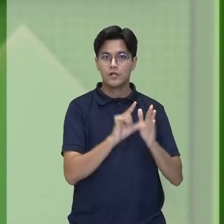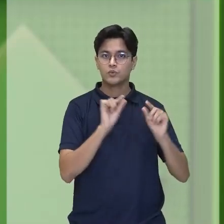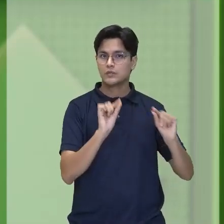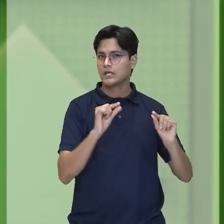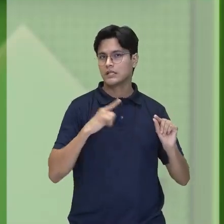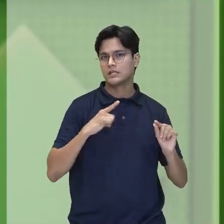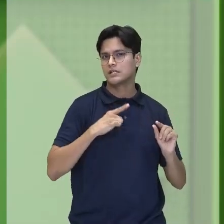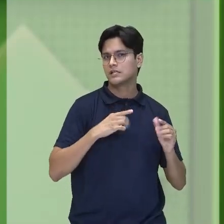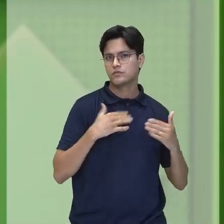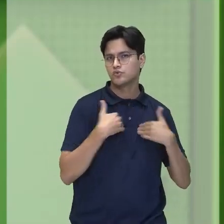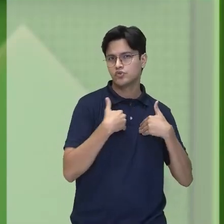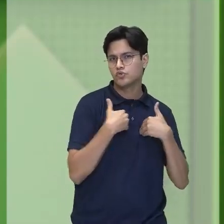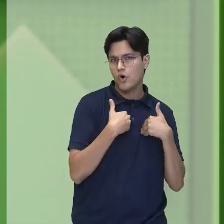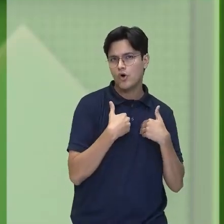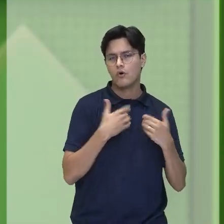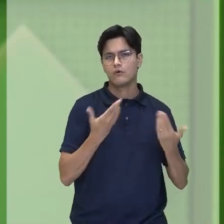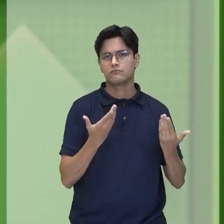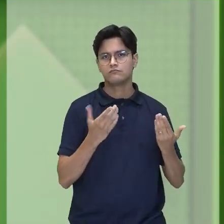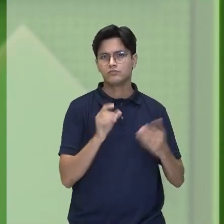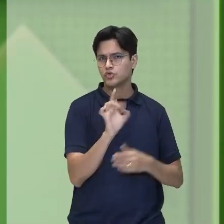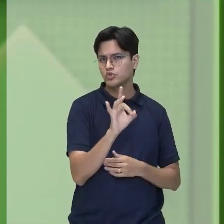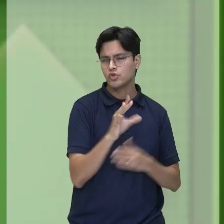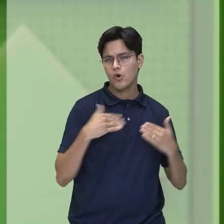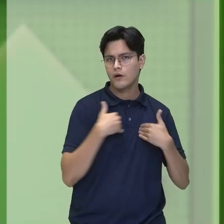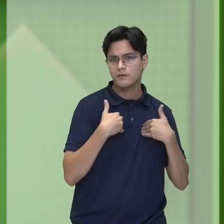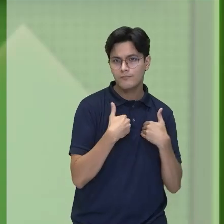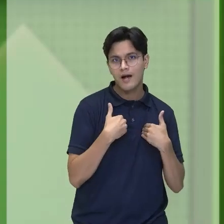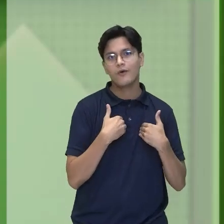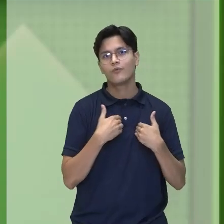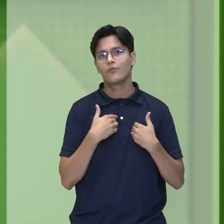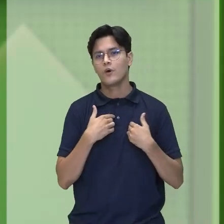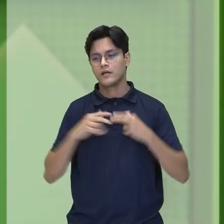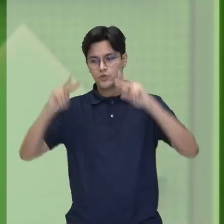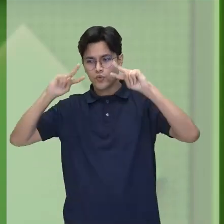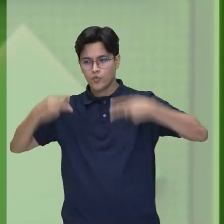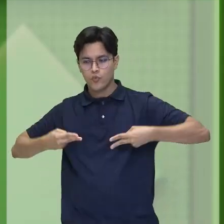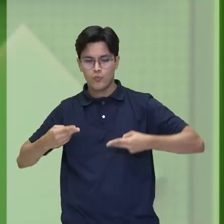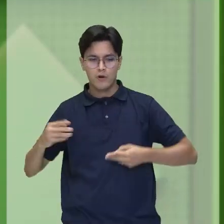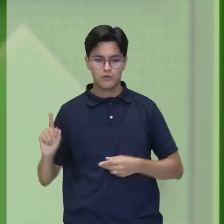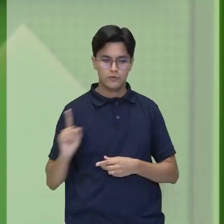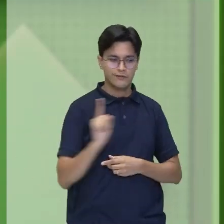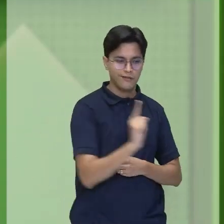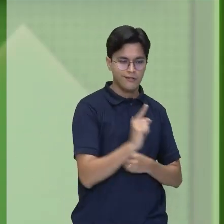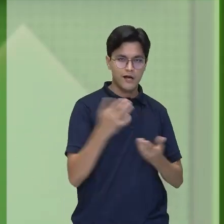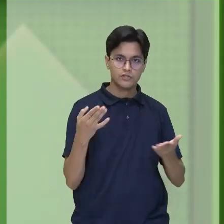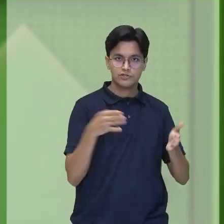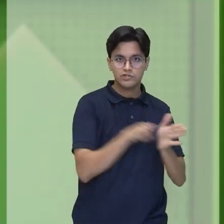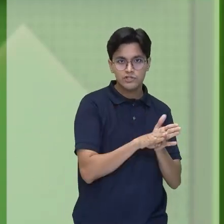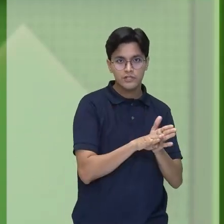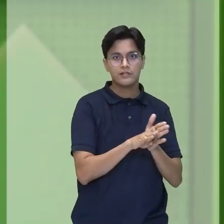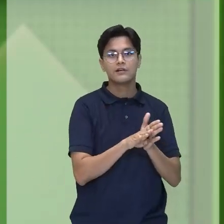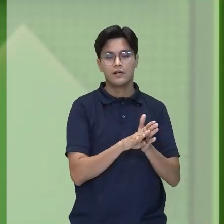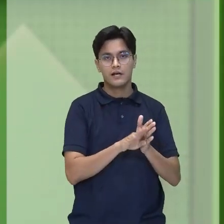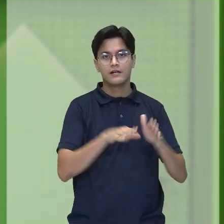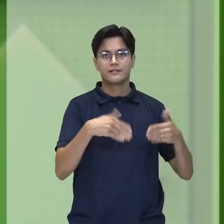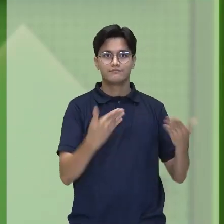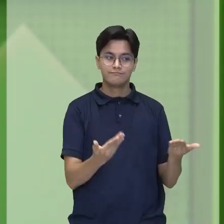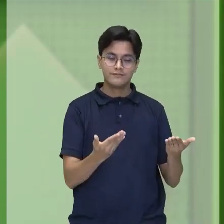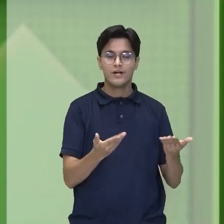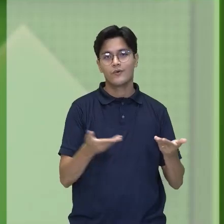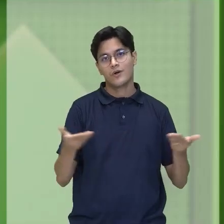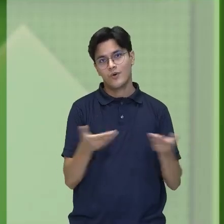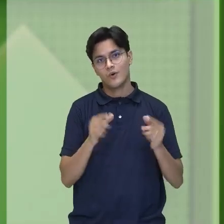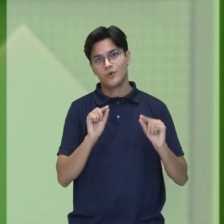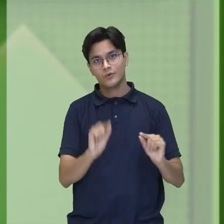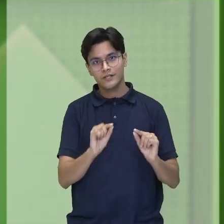animais silvestres, nós estamos desmatando aquele ambiente, estamos nos expondo a esses micro-organismos que antes